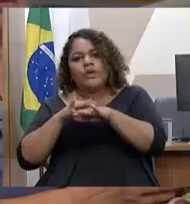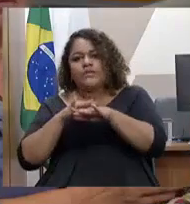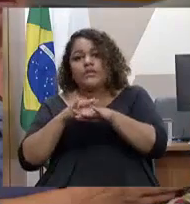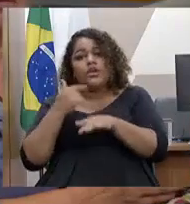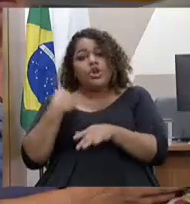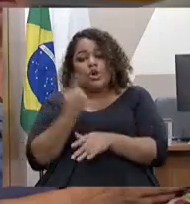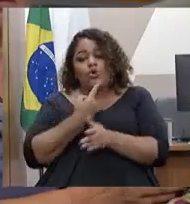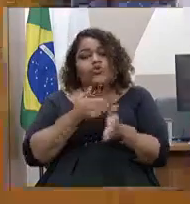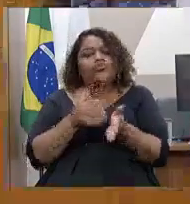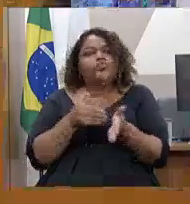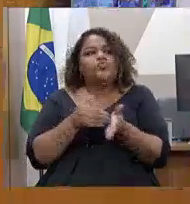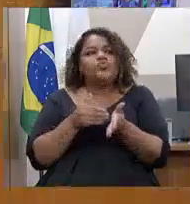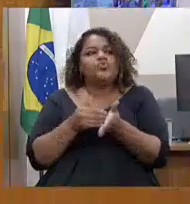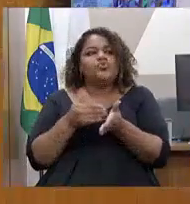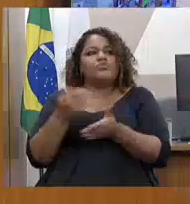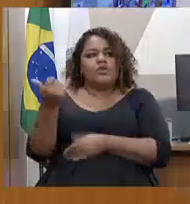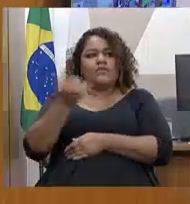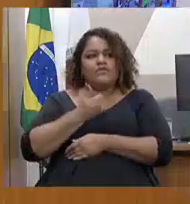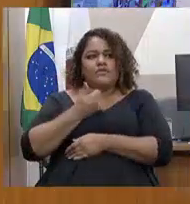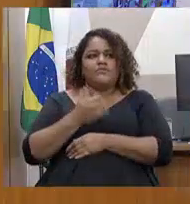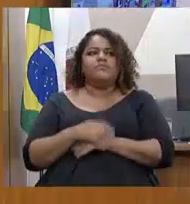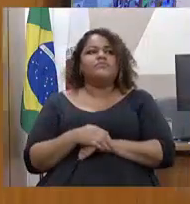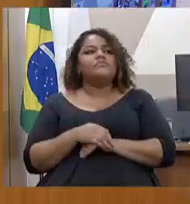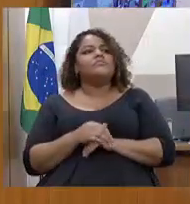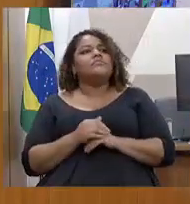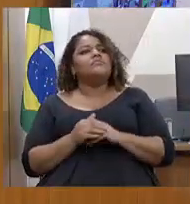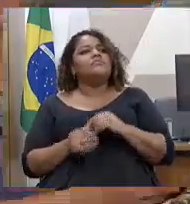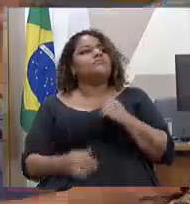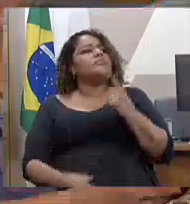acabou não você tem um minuto